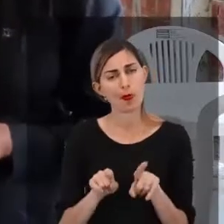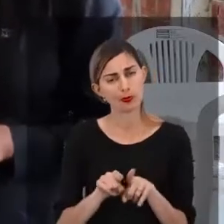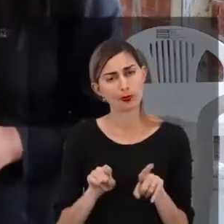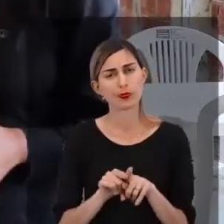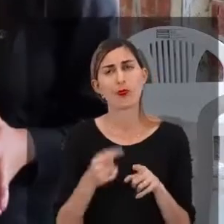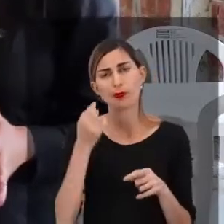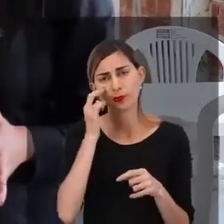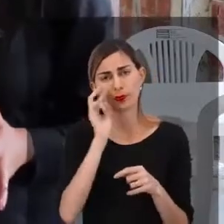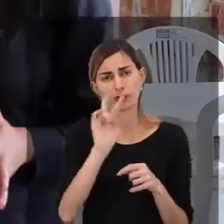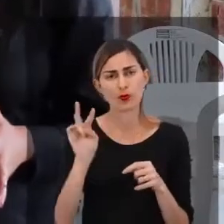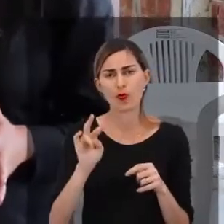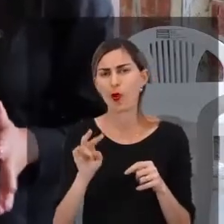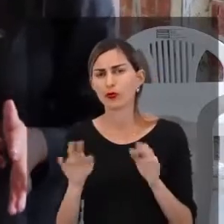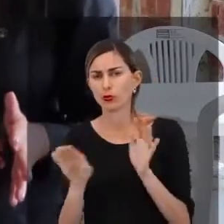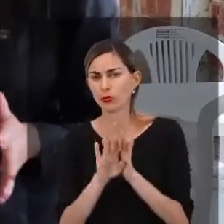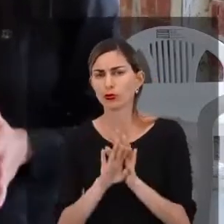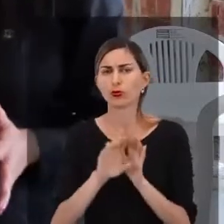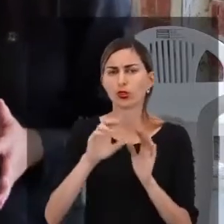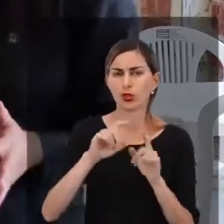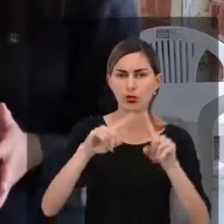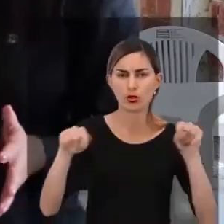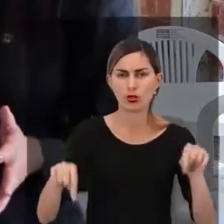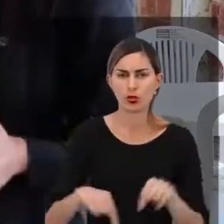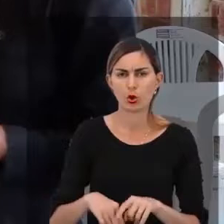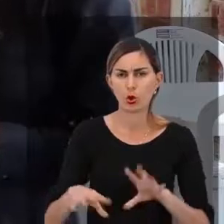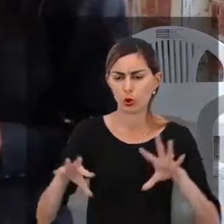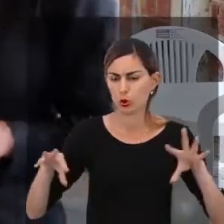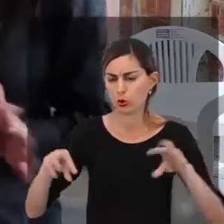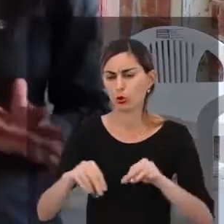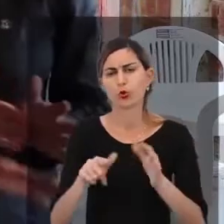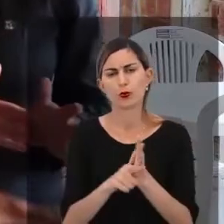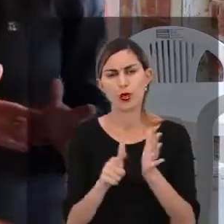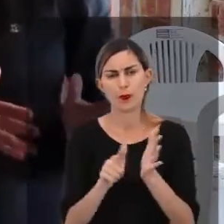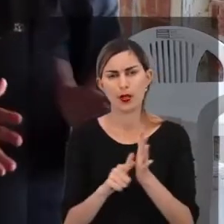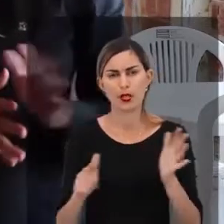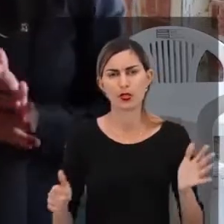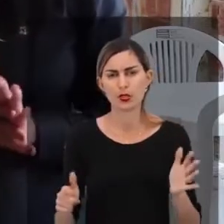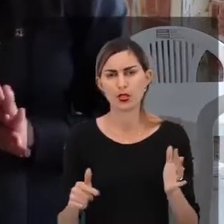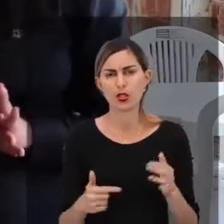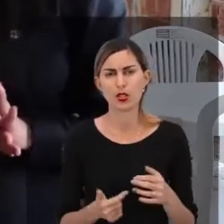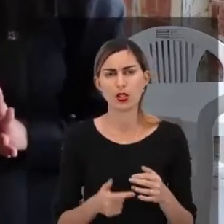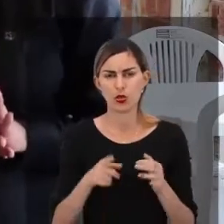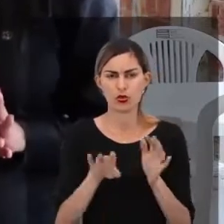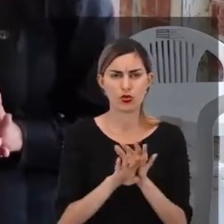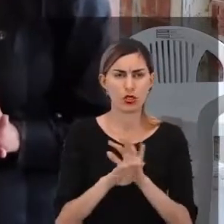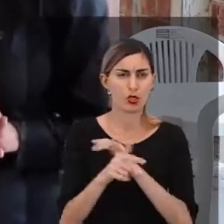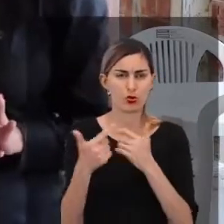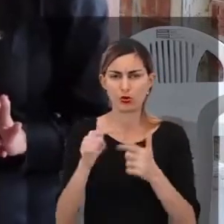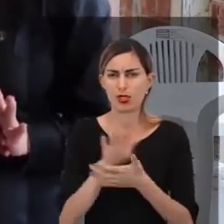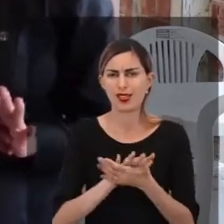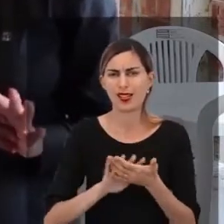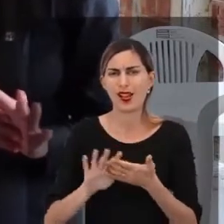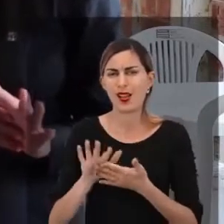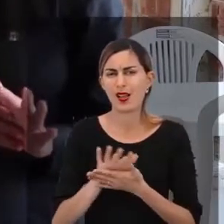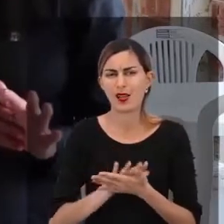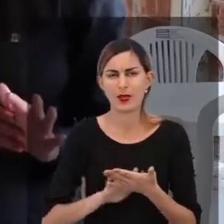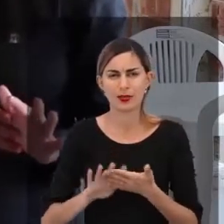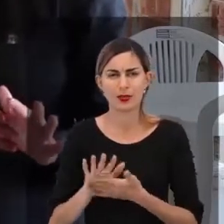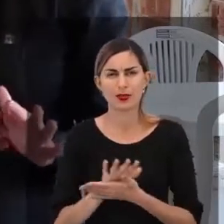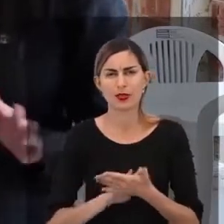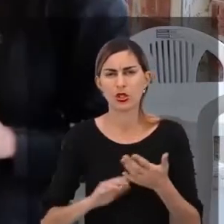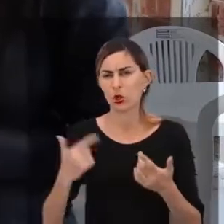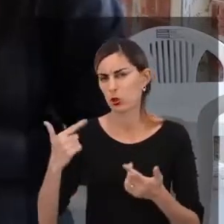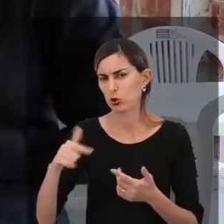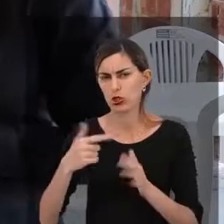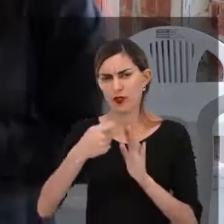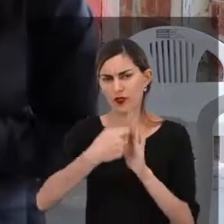De repente, nós vimos a situação 1. Cheguei no canteiro, tinha todos esses papéis aqui. Outro momento, eu cheguei no canteiro, não tem nada.